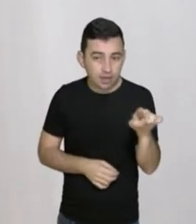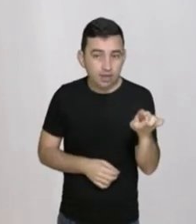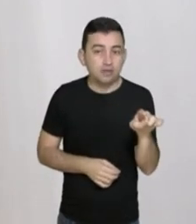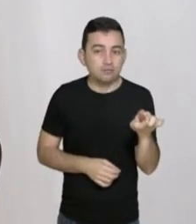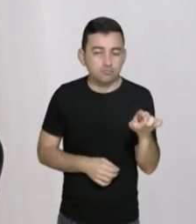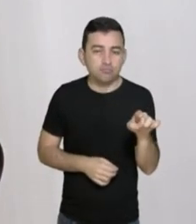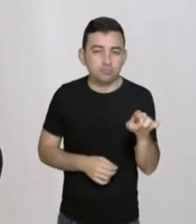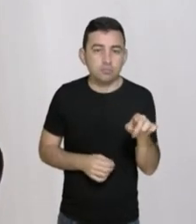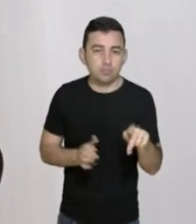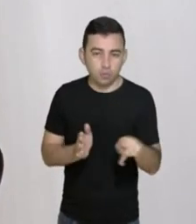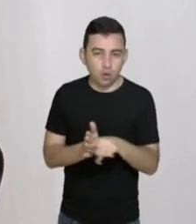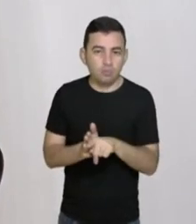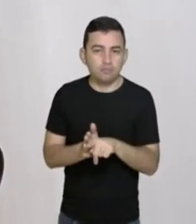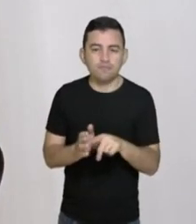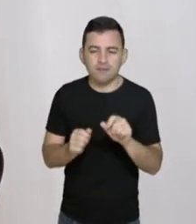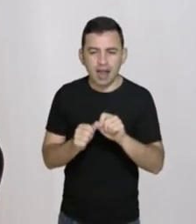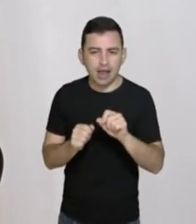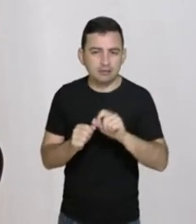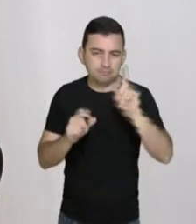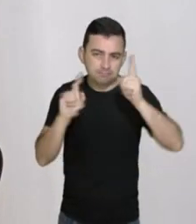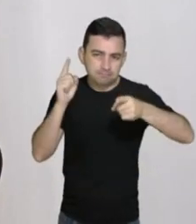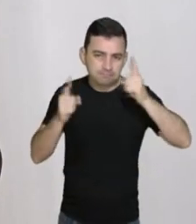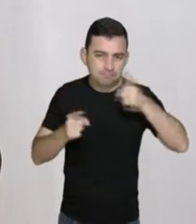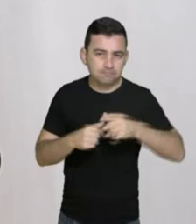Tribunal Federal, estão fazendo?